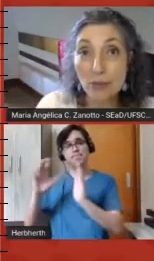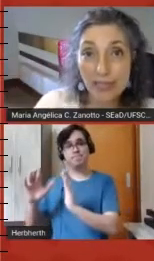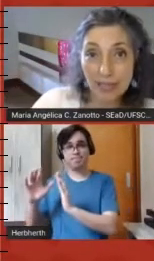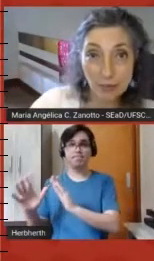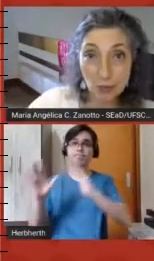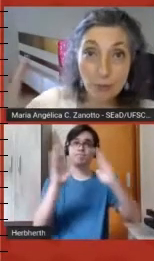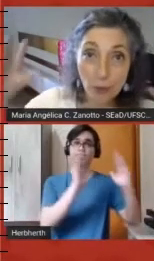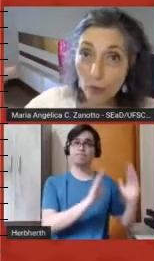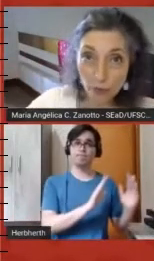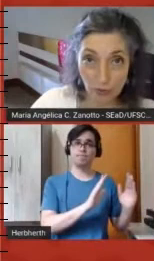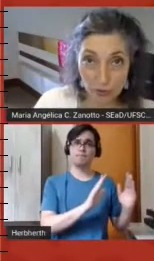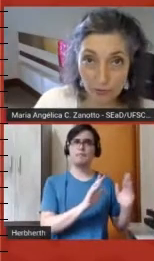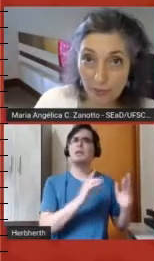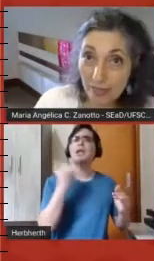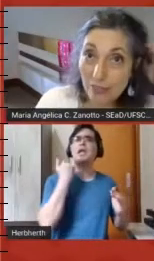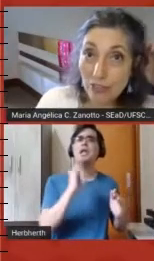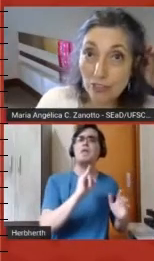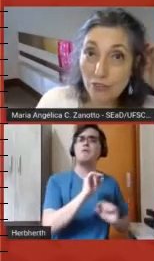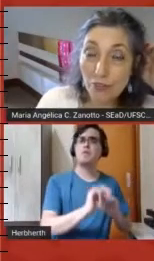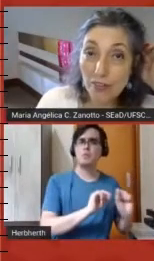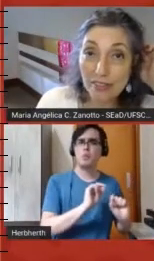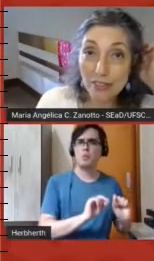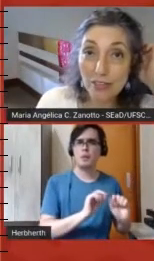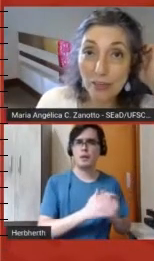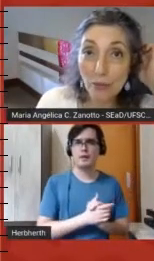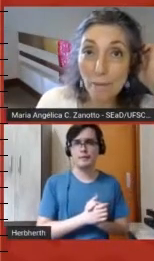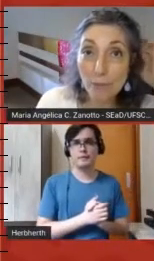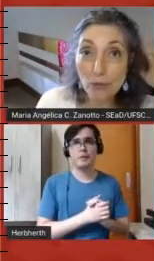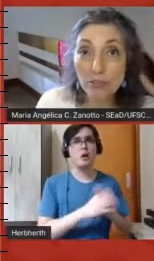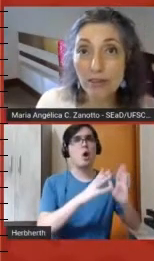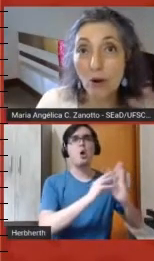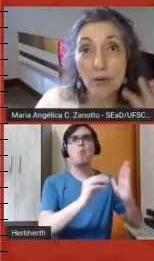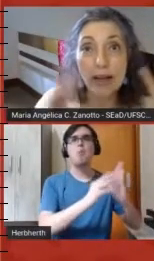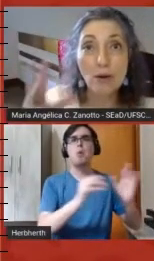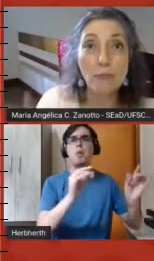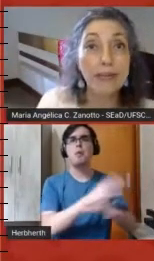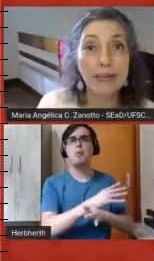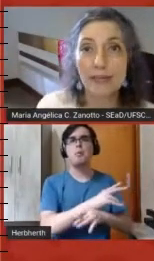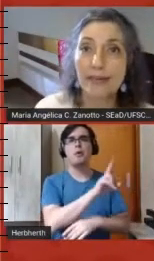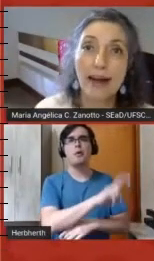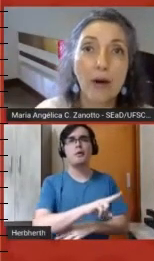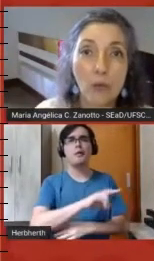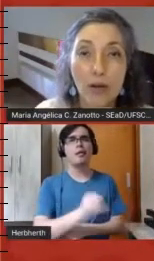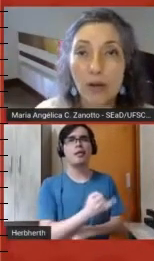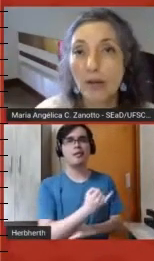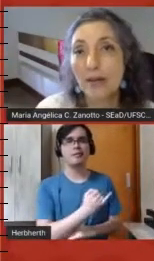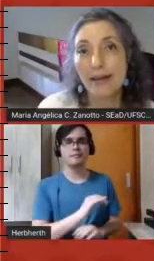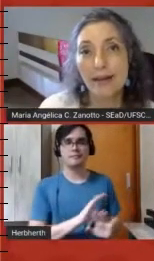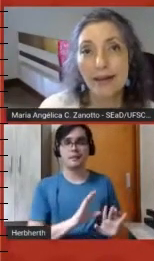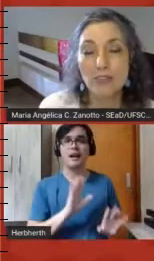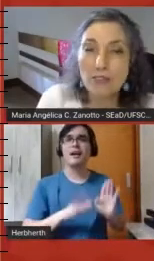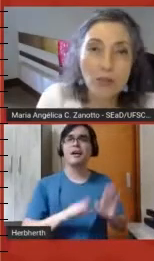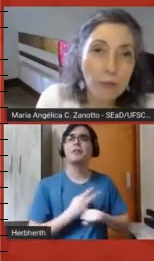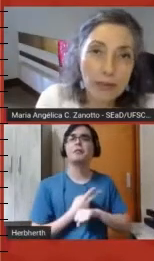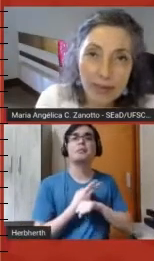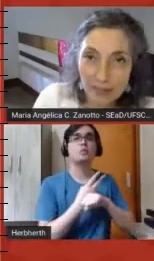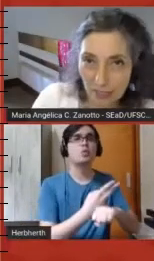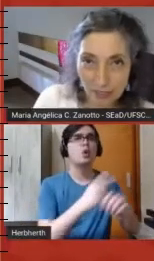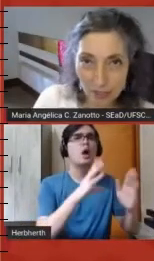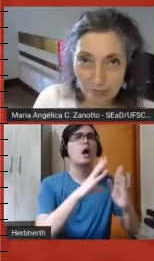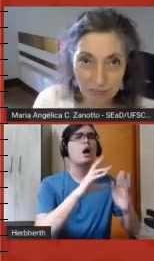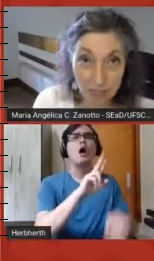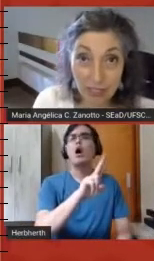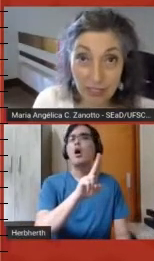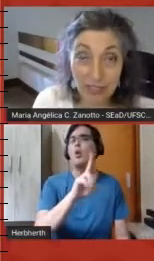Utilizar modelos prontos, né? Então, a gente, às vezes, fica numa busca, qual é a rubrica ideal? Eu já vi